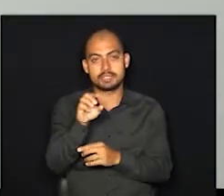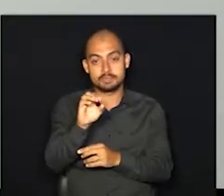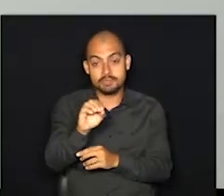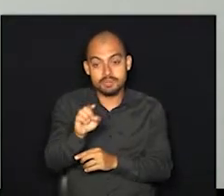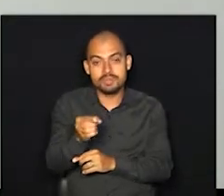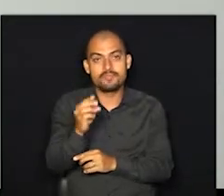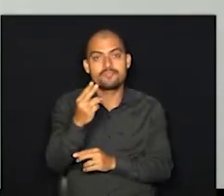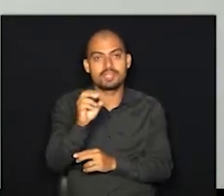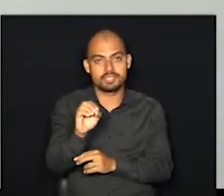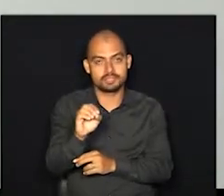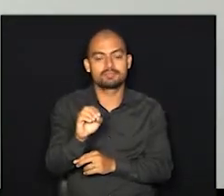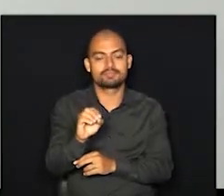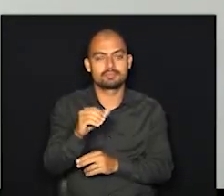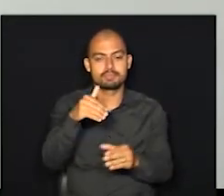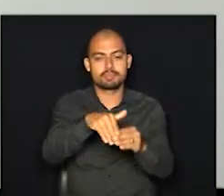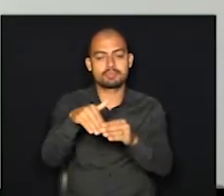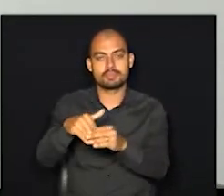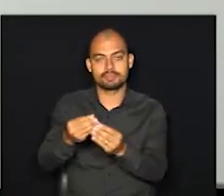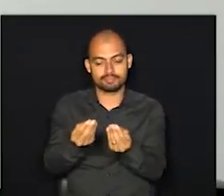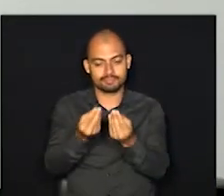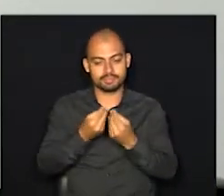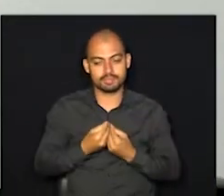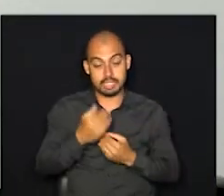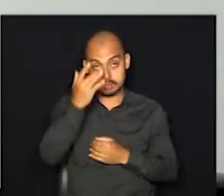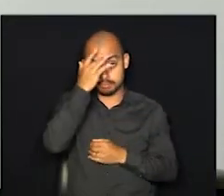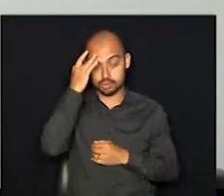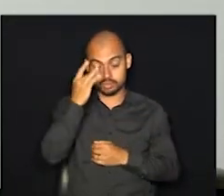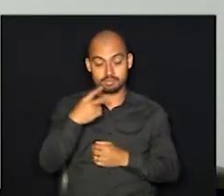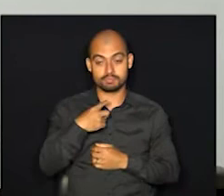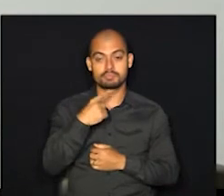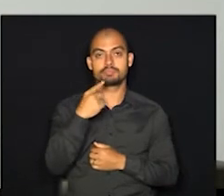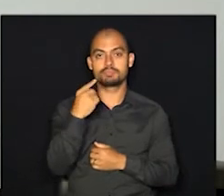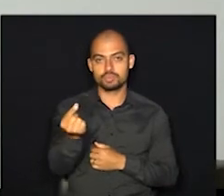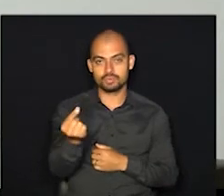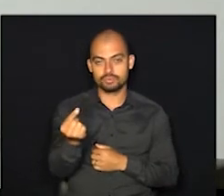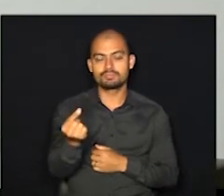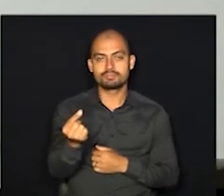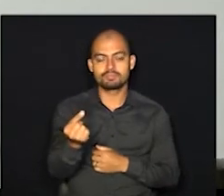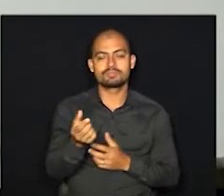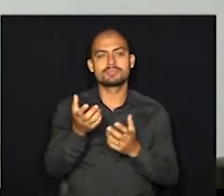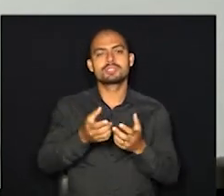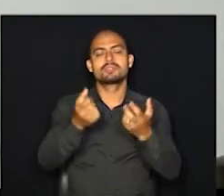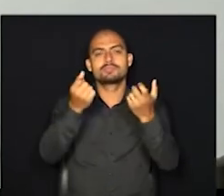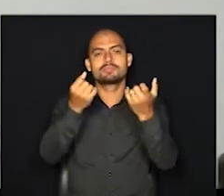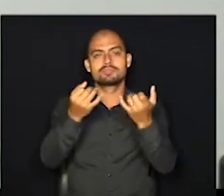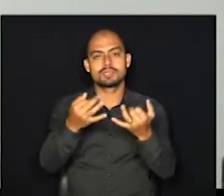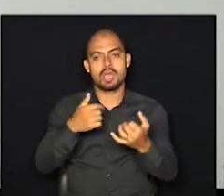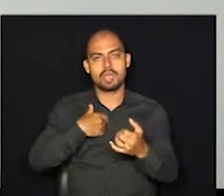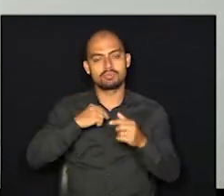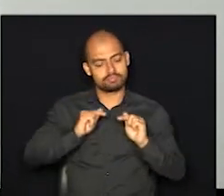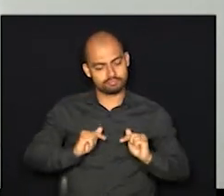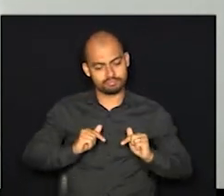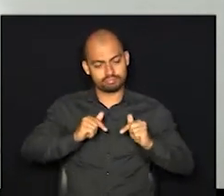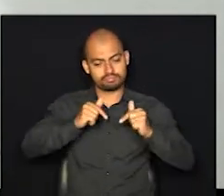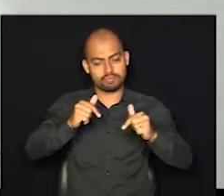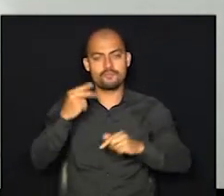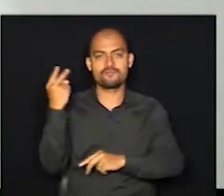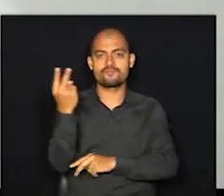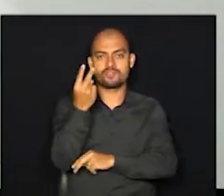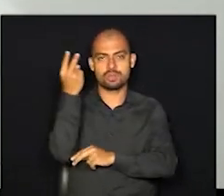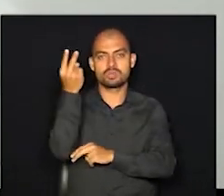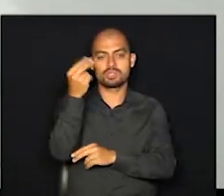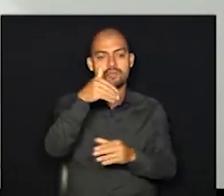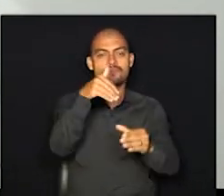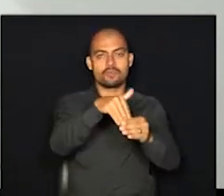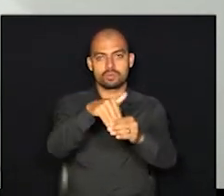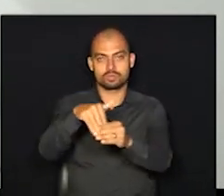recebidos nesta eleição. Para todos que me escolheram como representante, gostaria de dizer que me empenharei ao máximo para valorizar